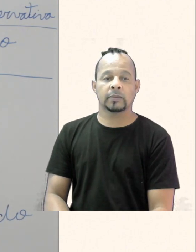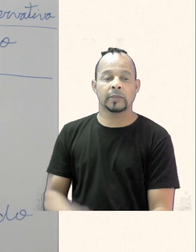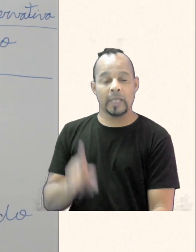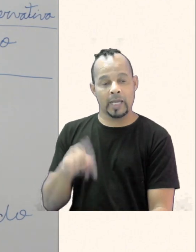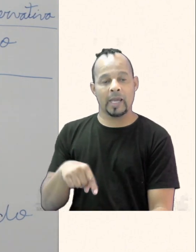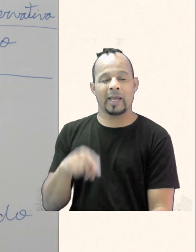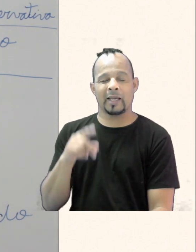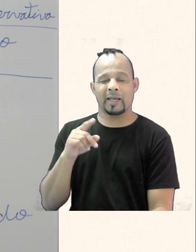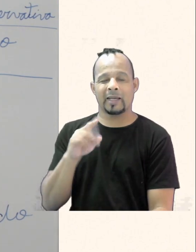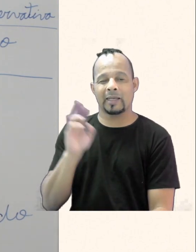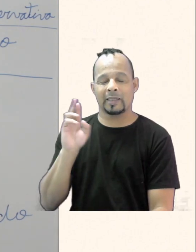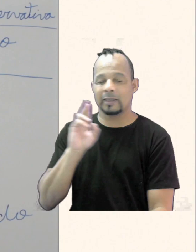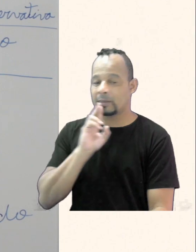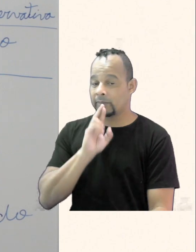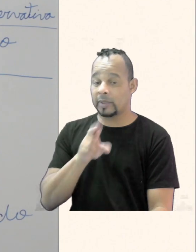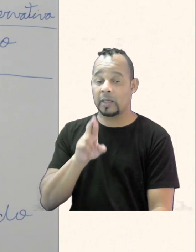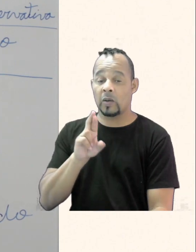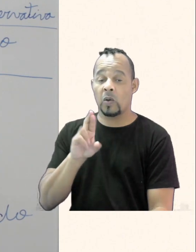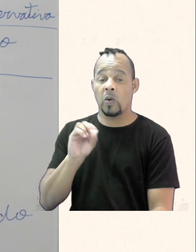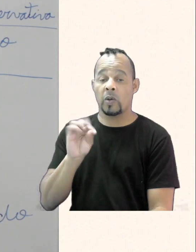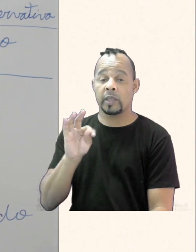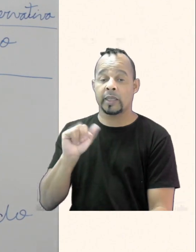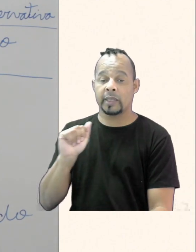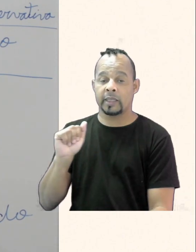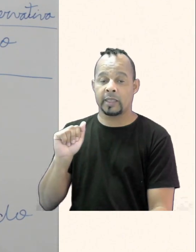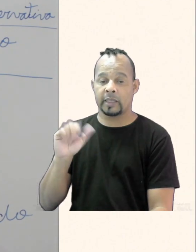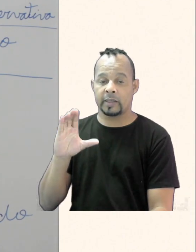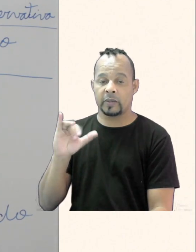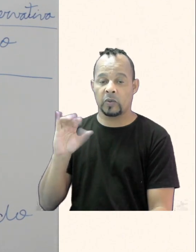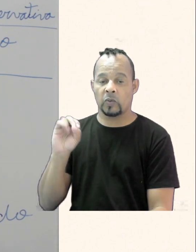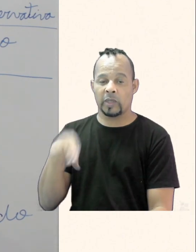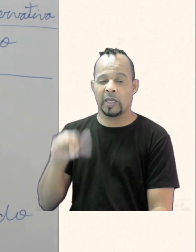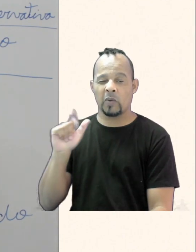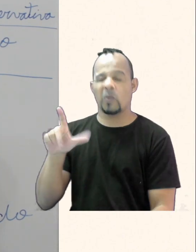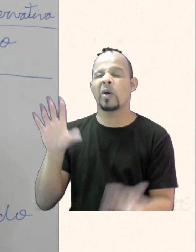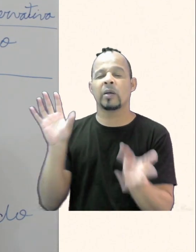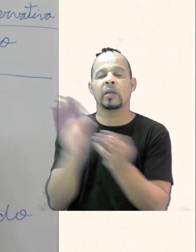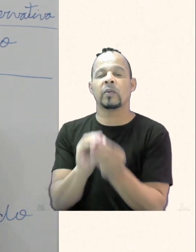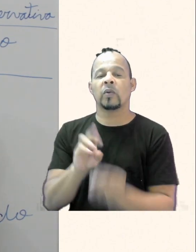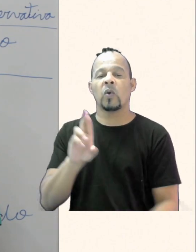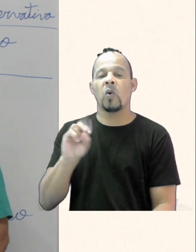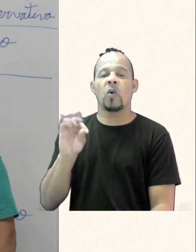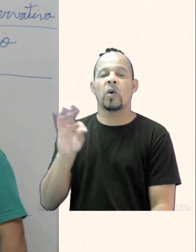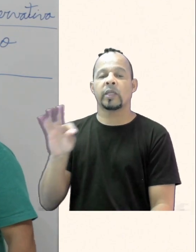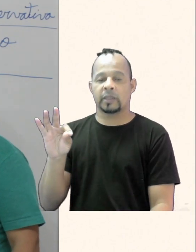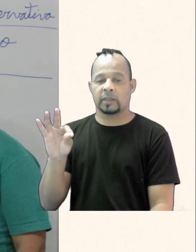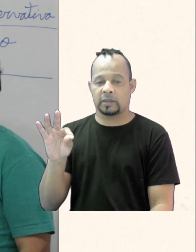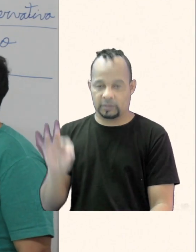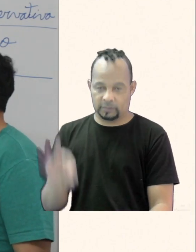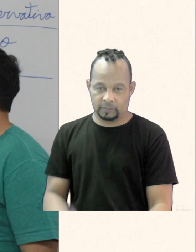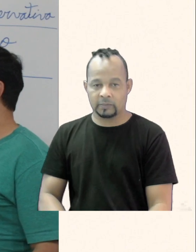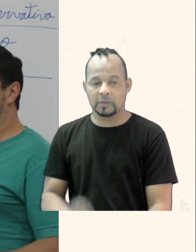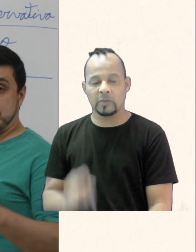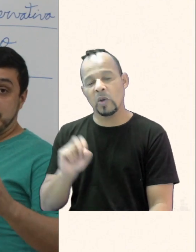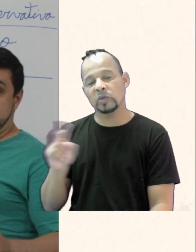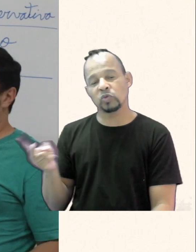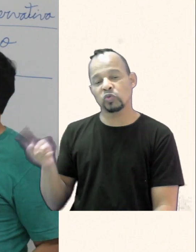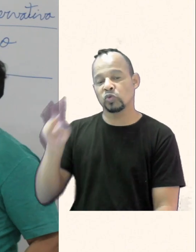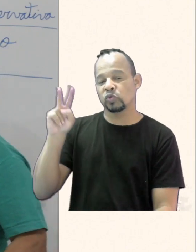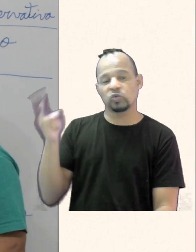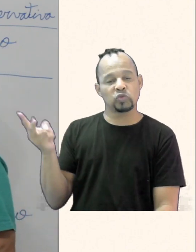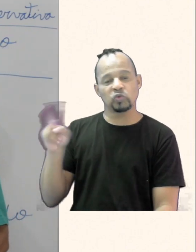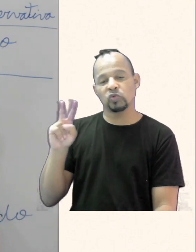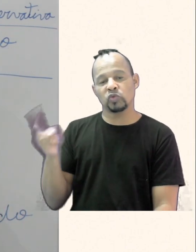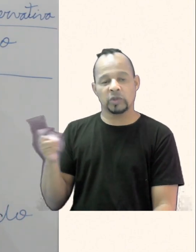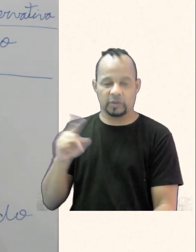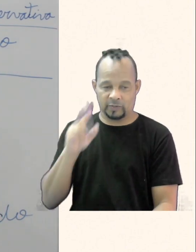rotacional, que também pode ser escrito como hot, tá? As duas formas são comuns de serem encontradas nos